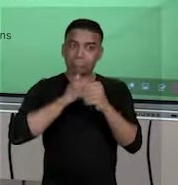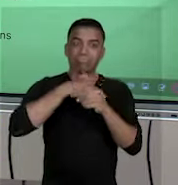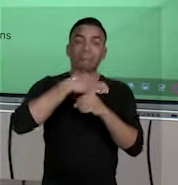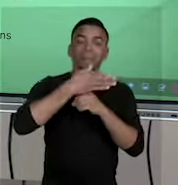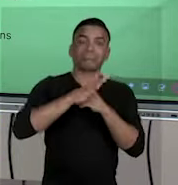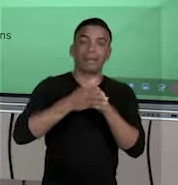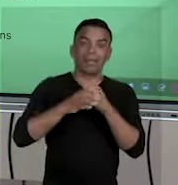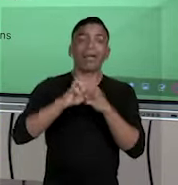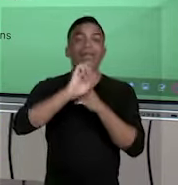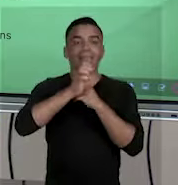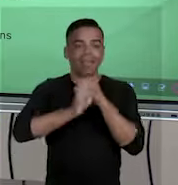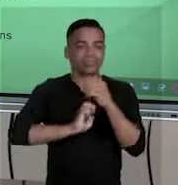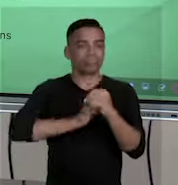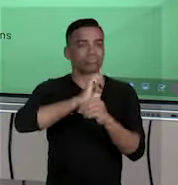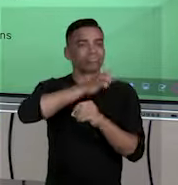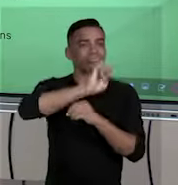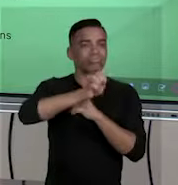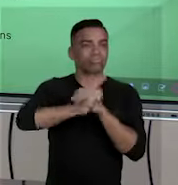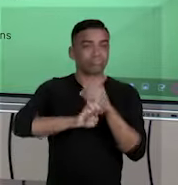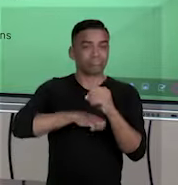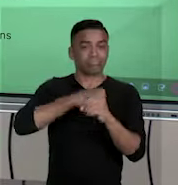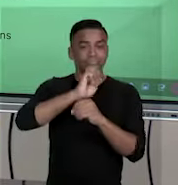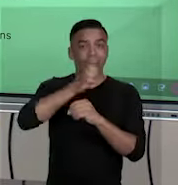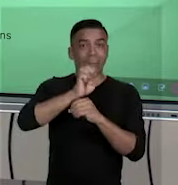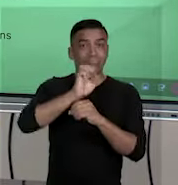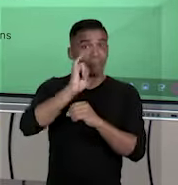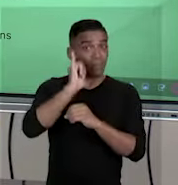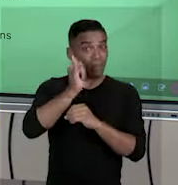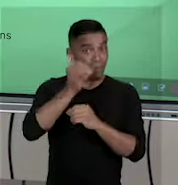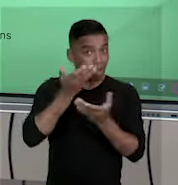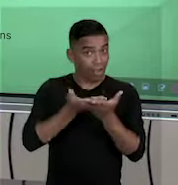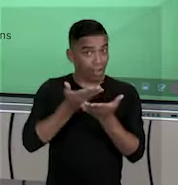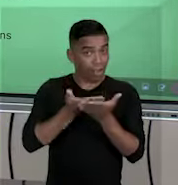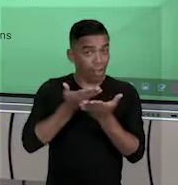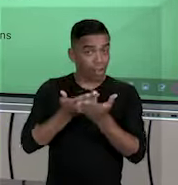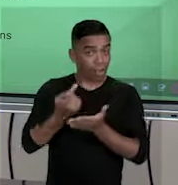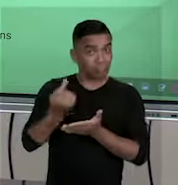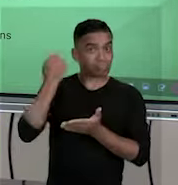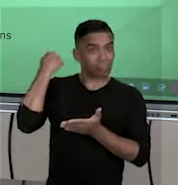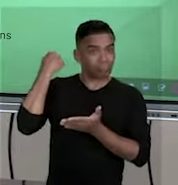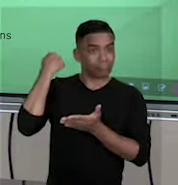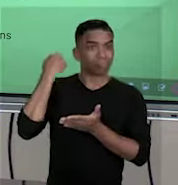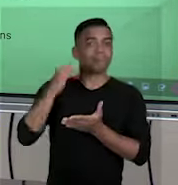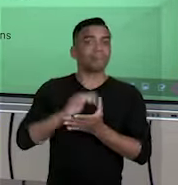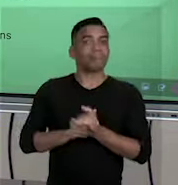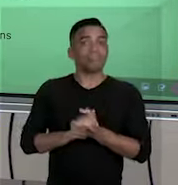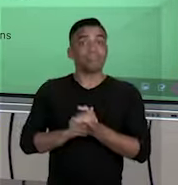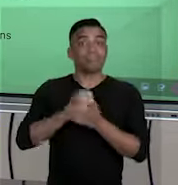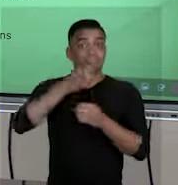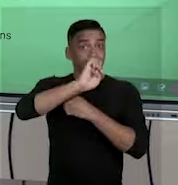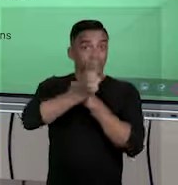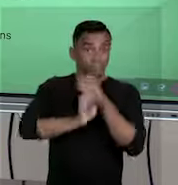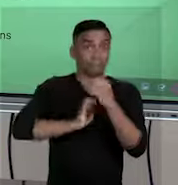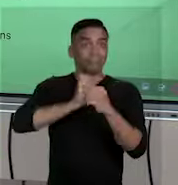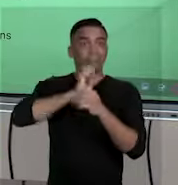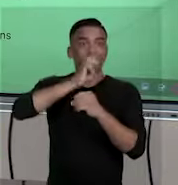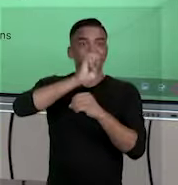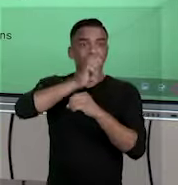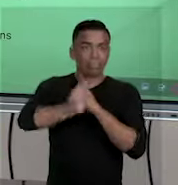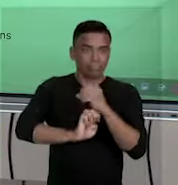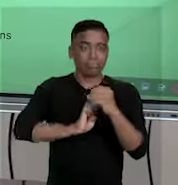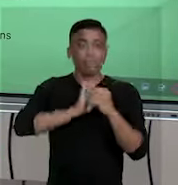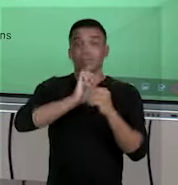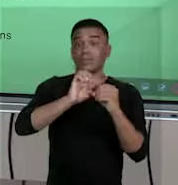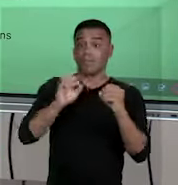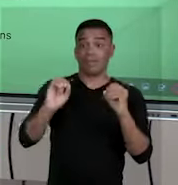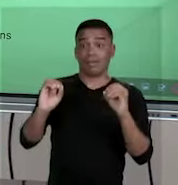circulando os elétrons. Como eu falei no nosso início da aula, esses elétrons eles vão pulando. Literalmente, eles pulam de um átomo